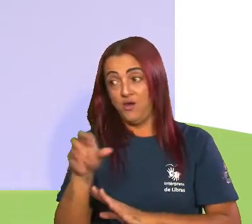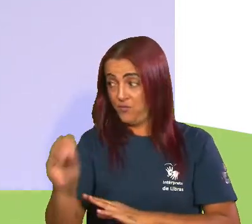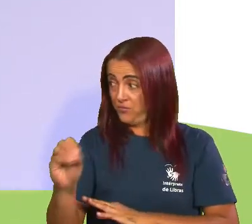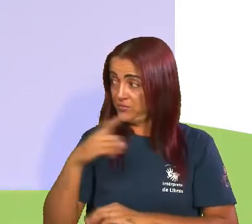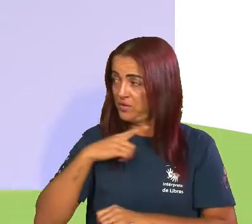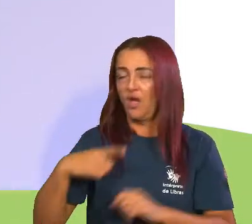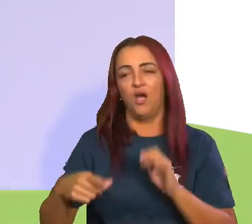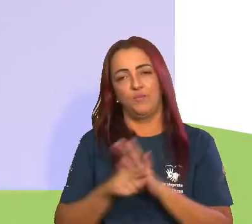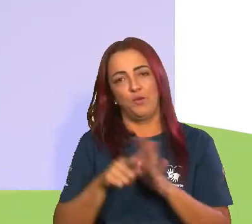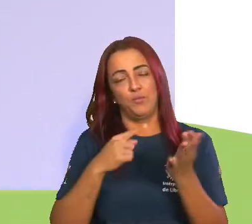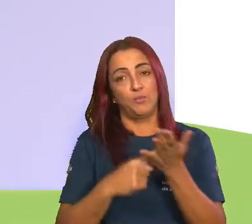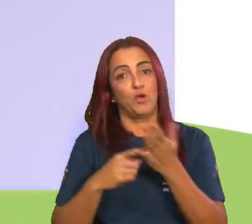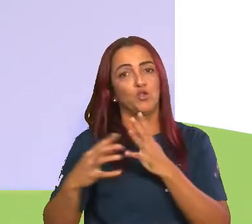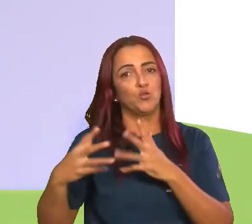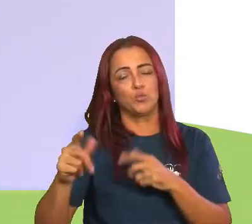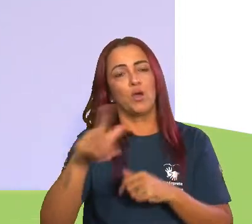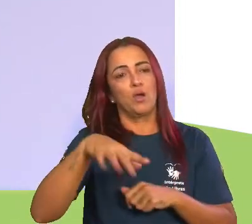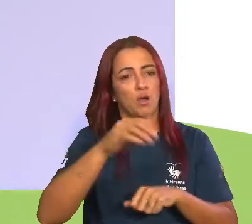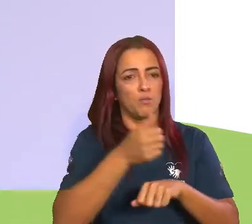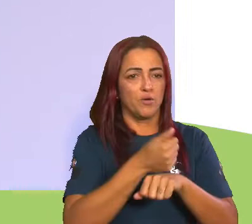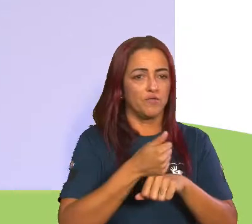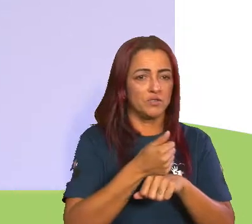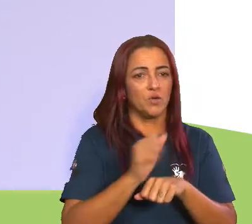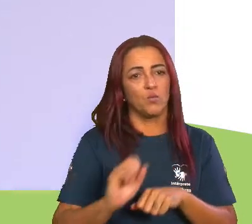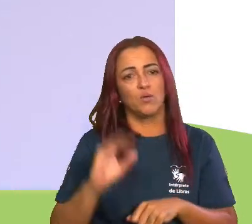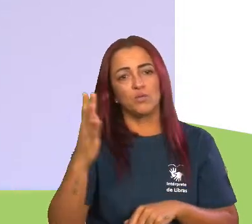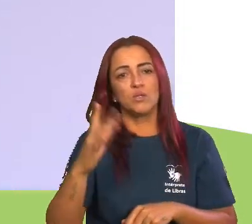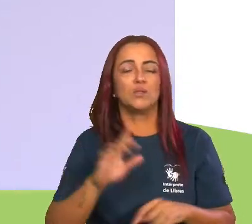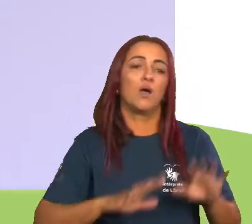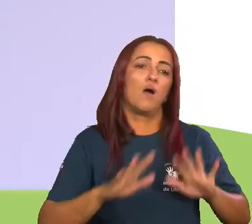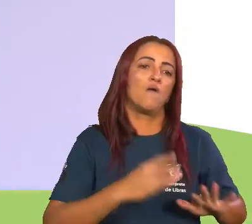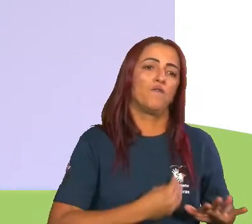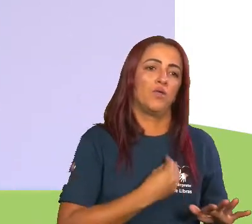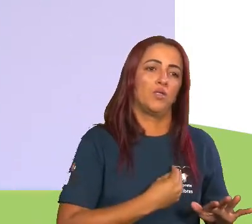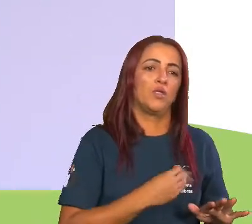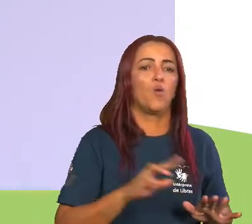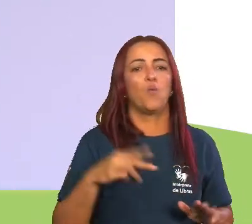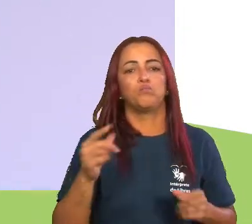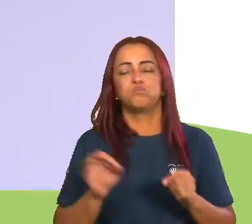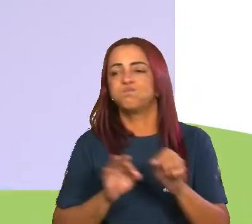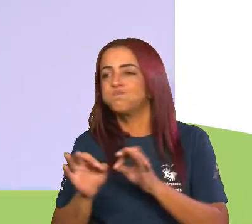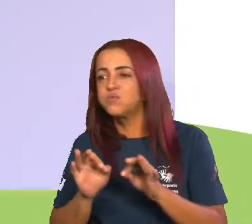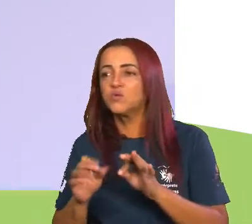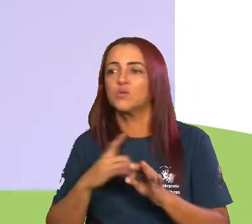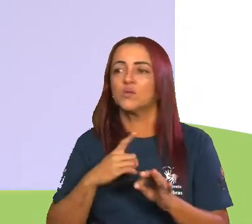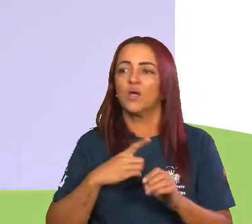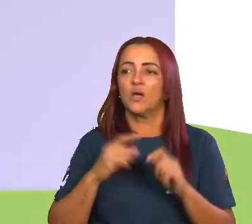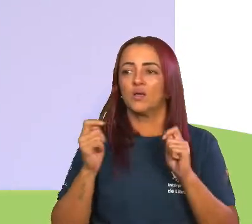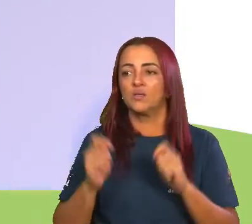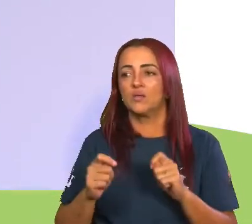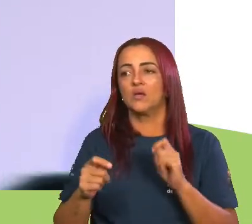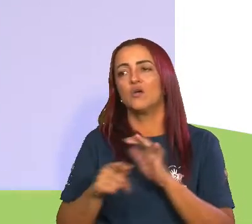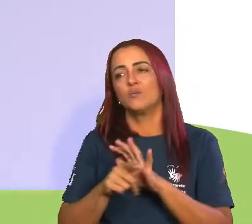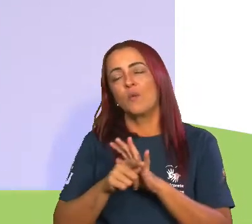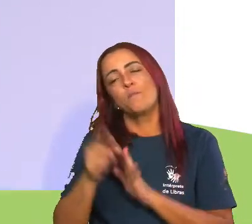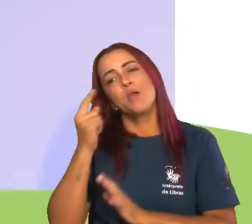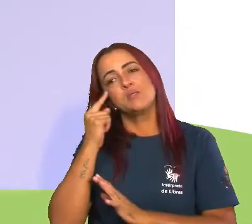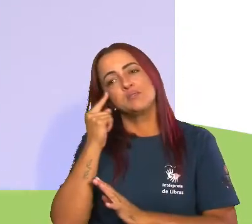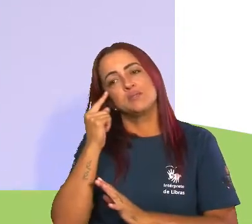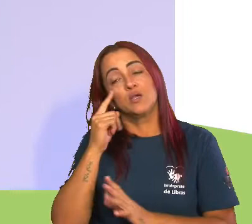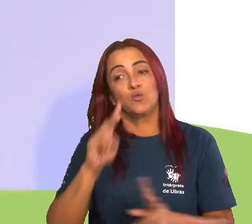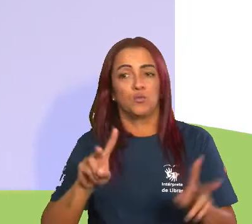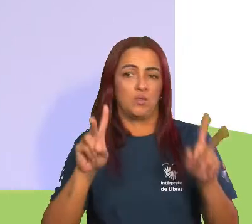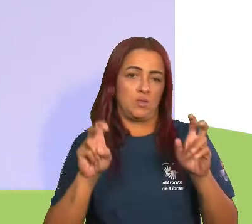mundo aqui, por conta da profissão, ou das circunstâncias da vida, ou ainda por afinidade, já deve ter se pego assim, pensando nesse